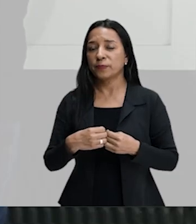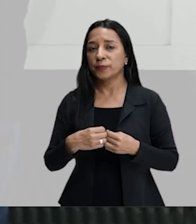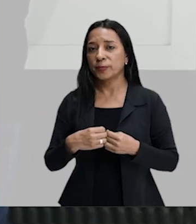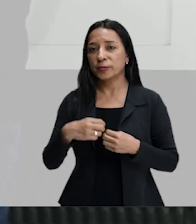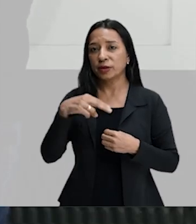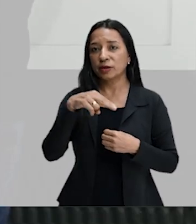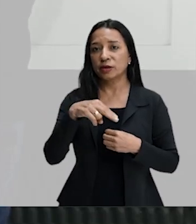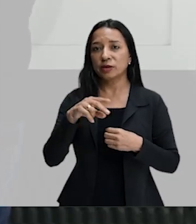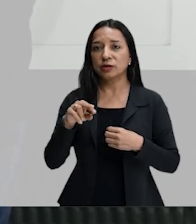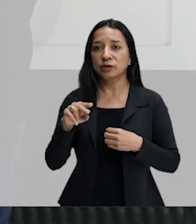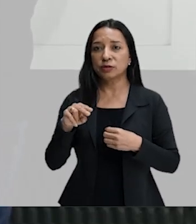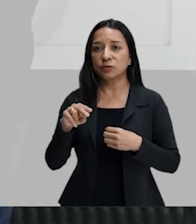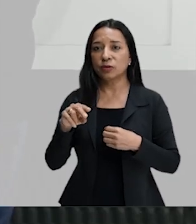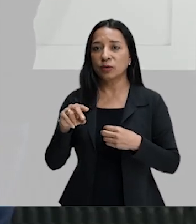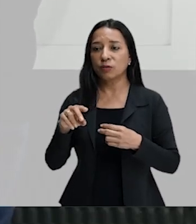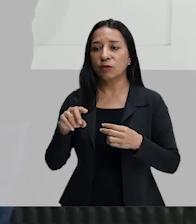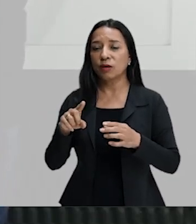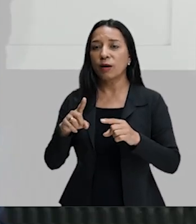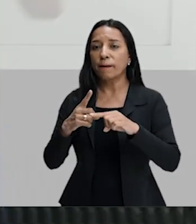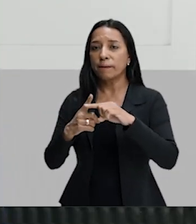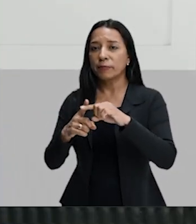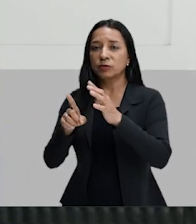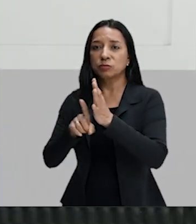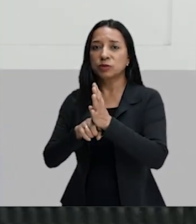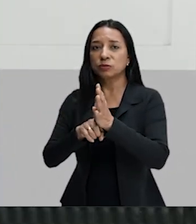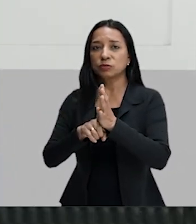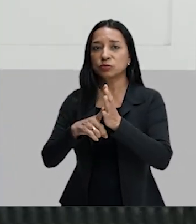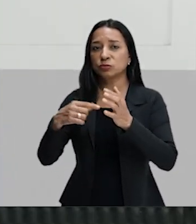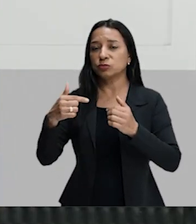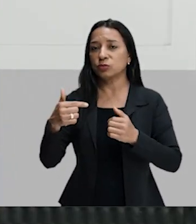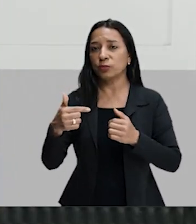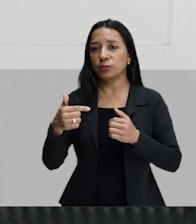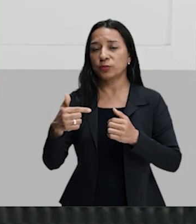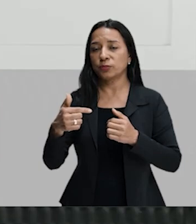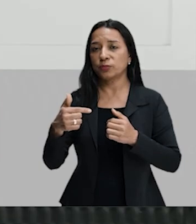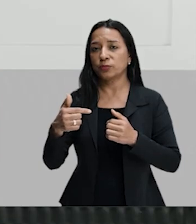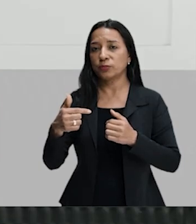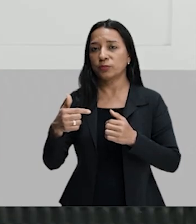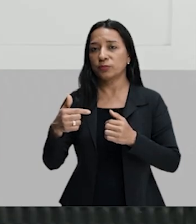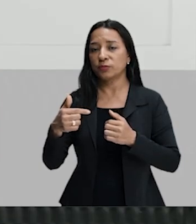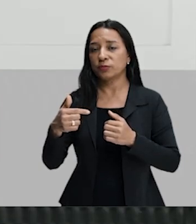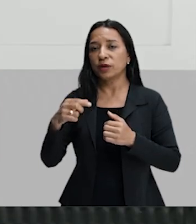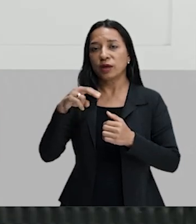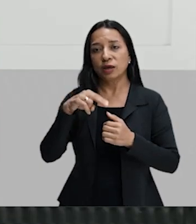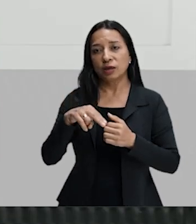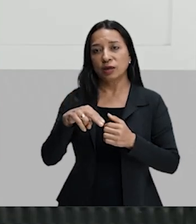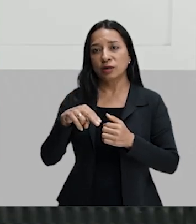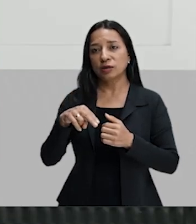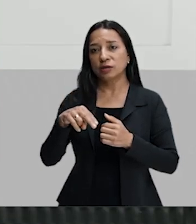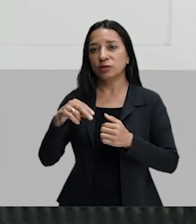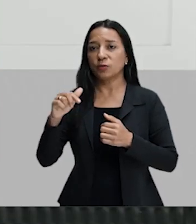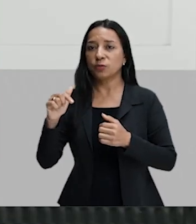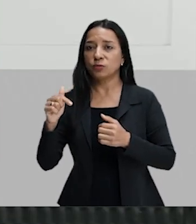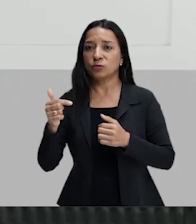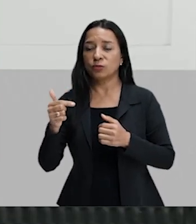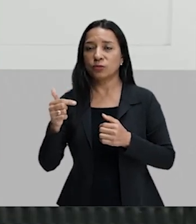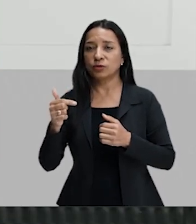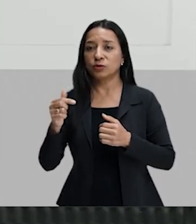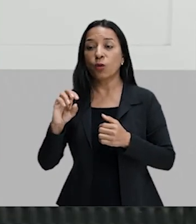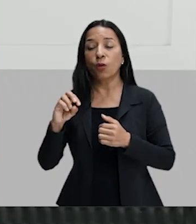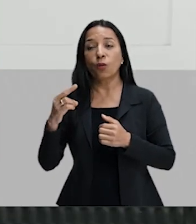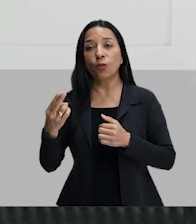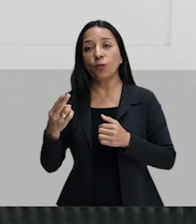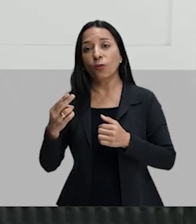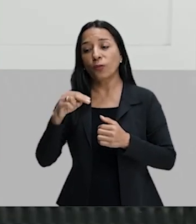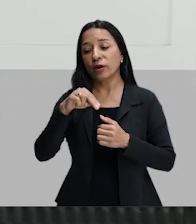ser igual a mais ou menos 2. Ora, se o n for 2 ou o n for menos 2,